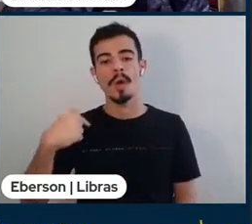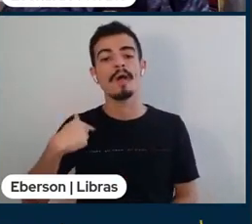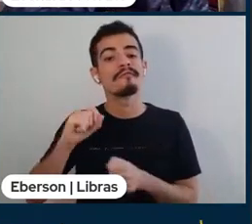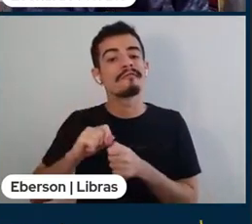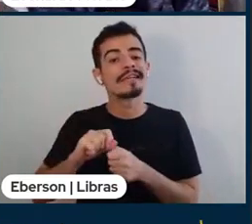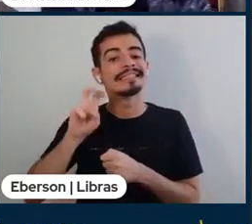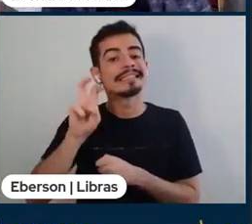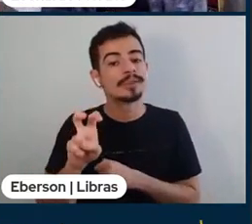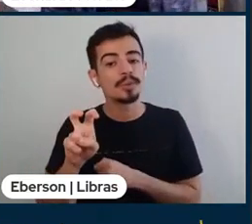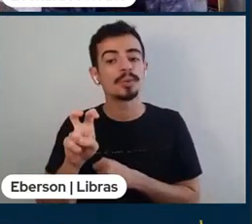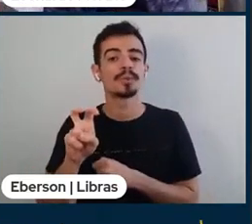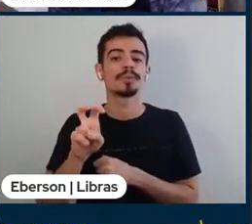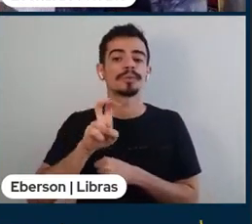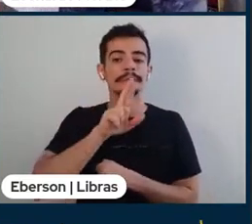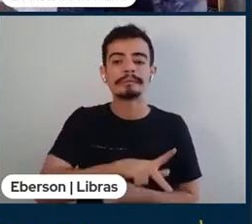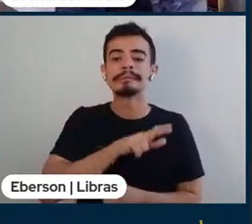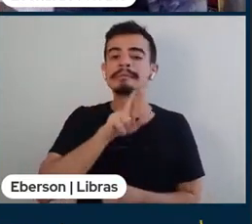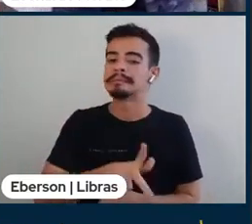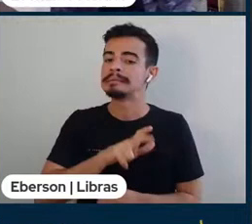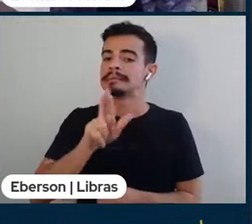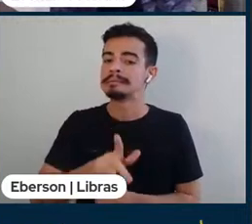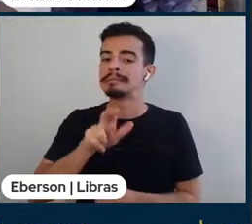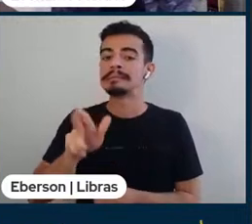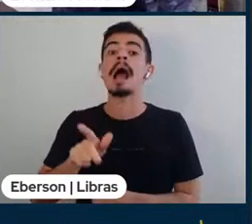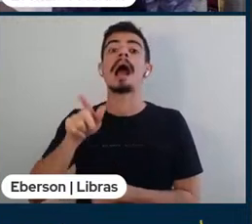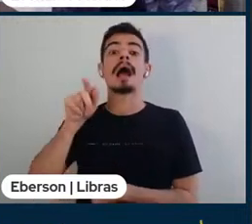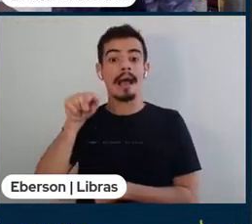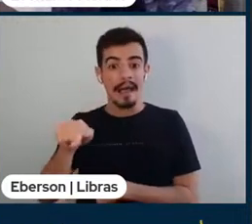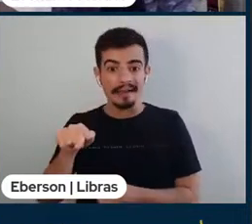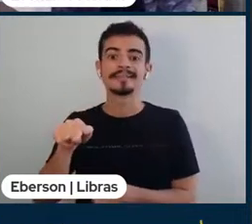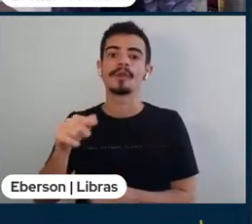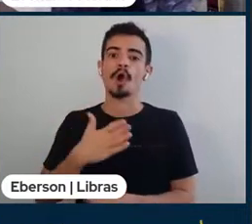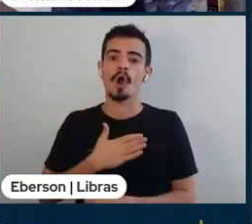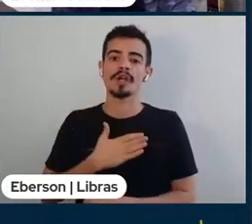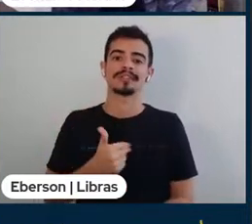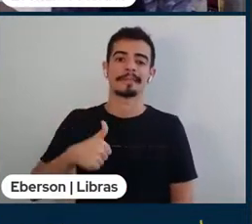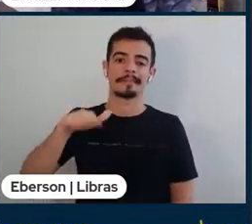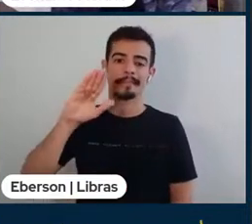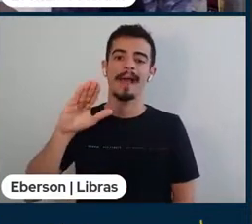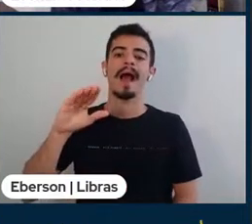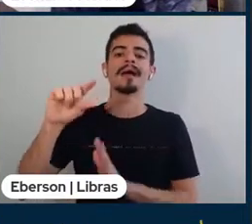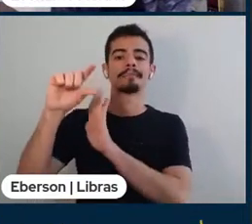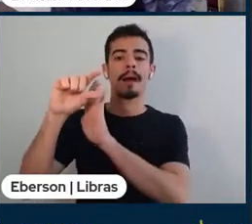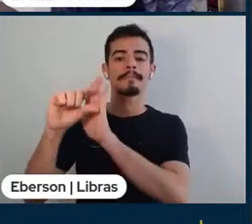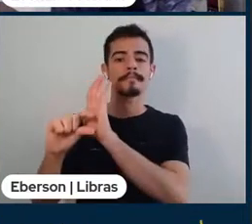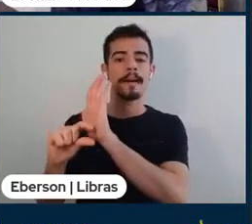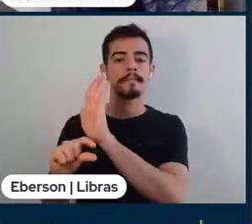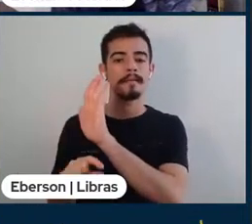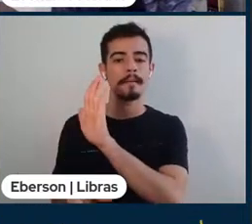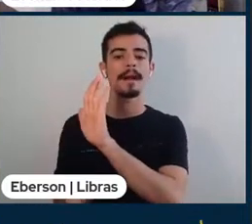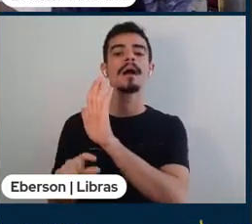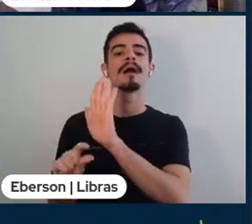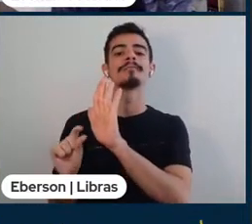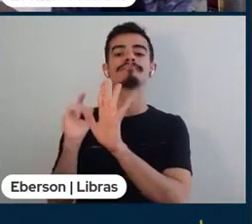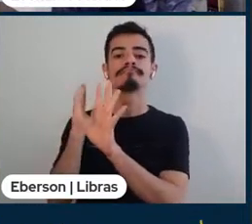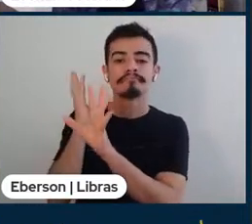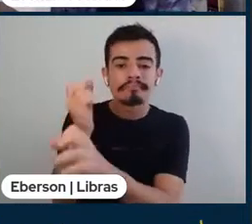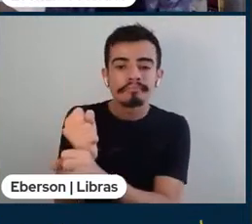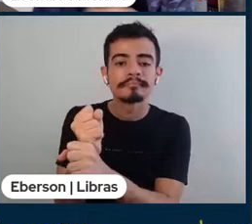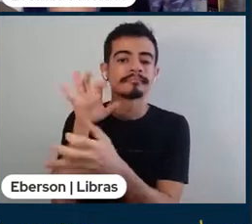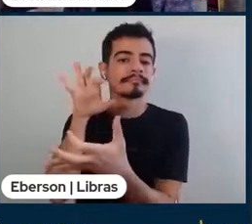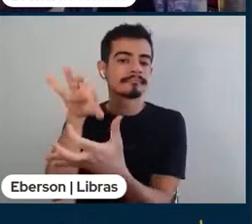no portfólio que eu falei, pô, esse aqui realmente é o portfólio que diz quem eu sou e de onde eu vim.